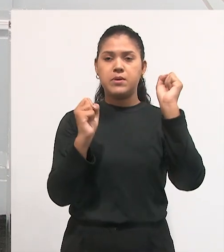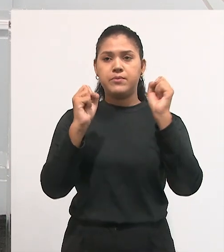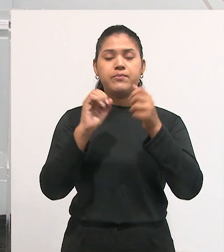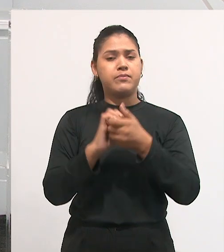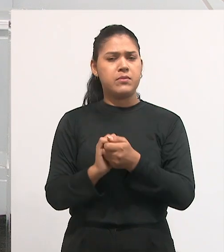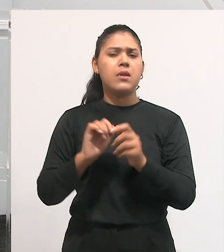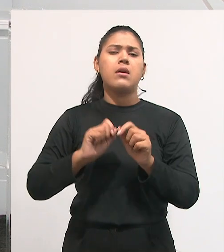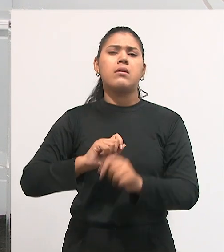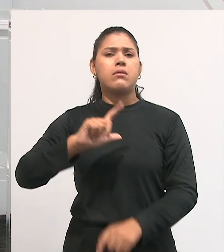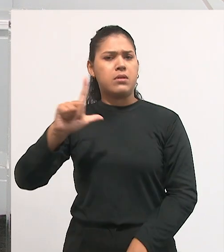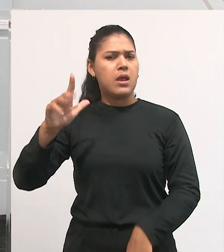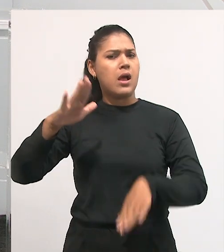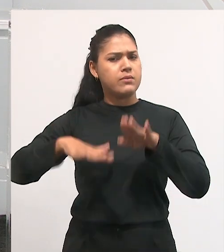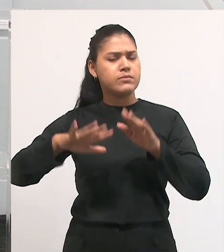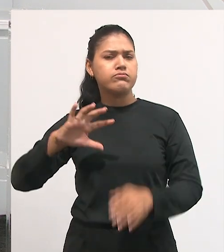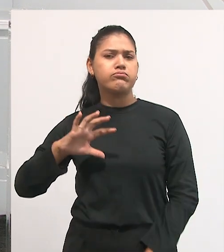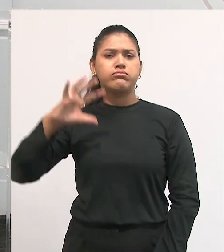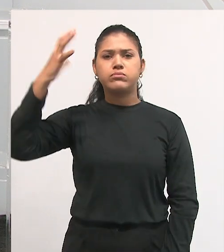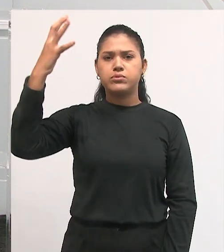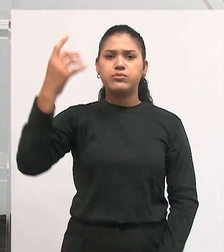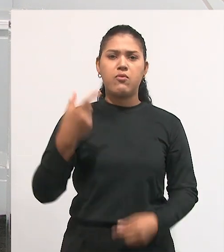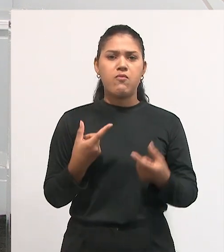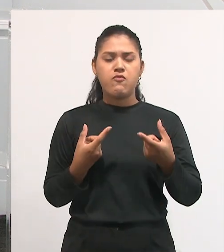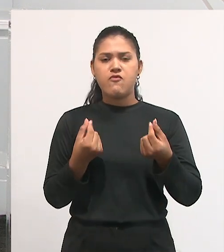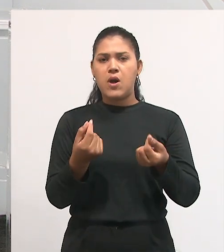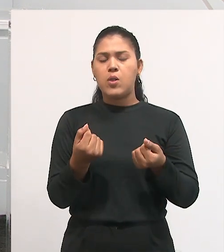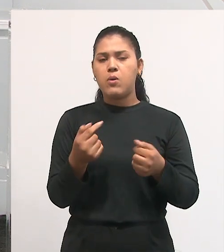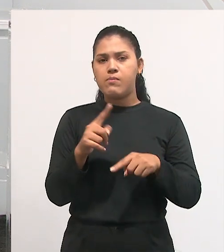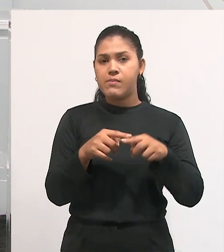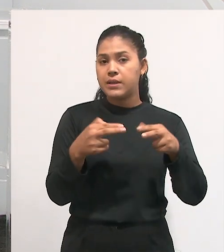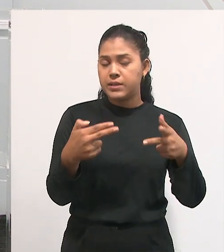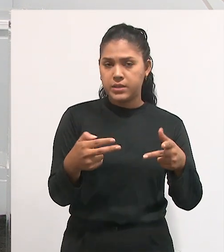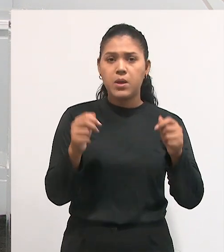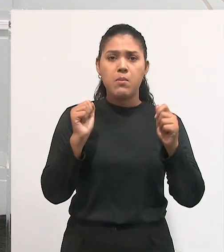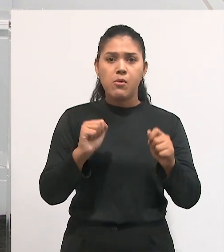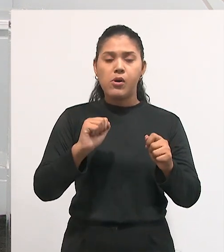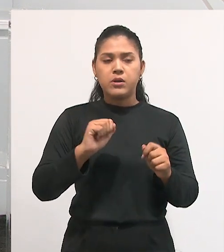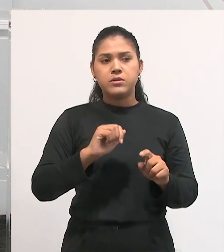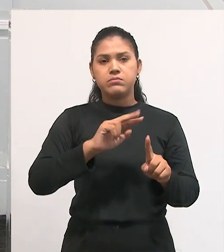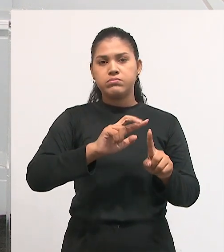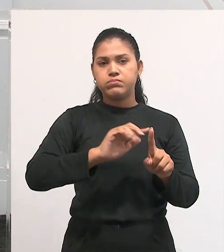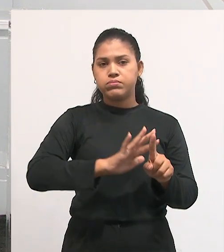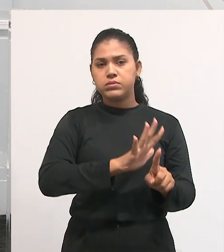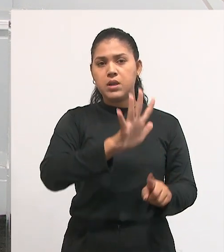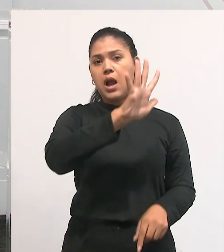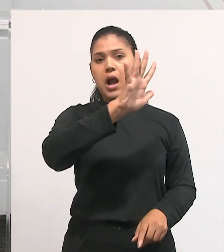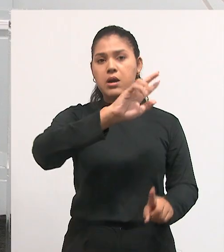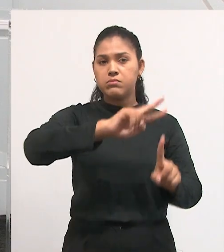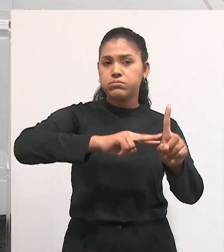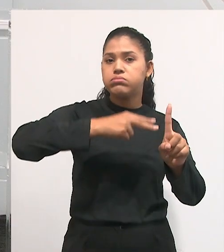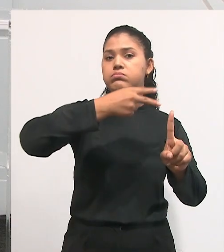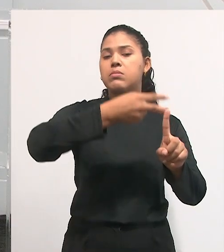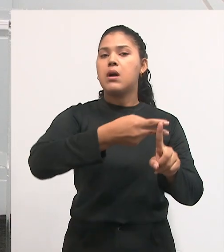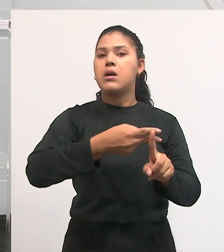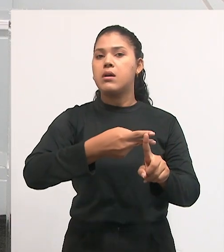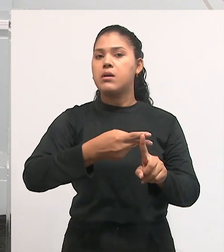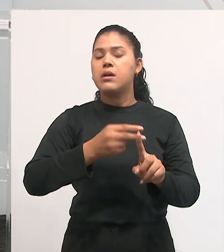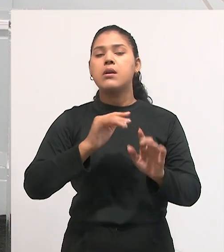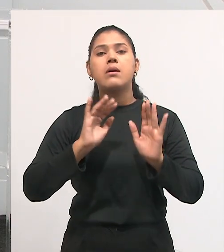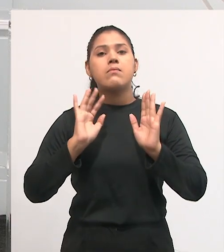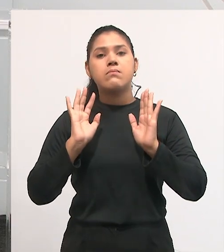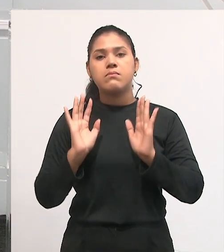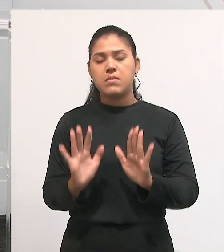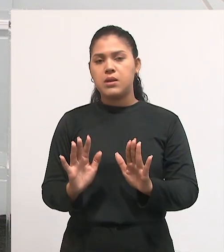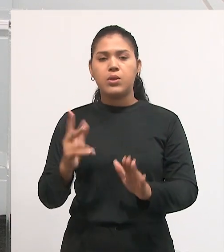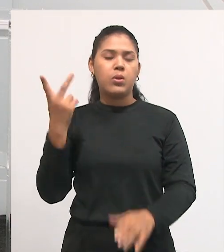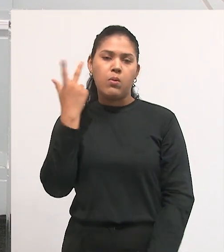que ocorram algumas oscilações nos preços das matérias-primas, né, que envolve ali, por exemplo, a criação de algum produto, né?